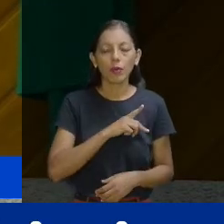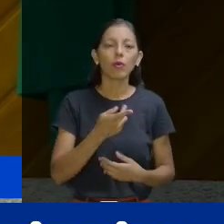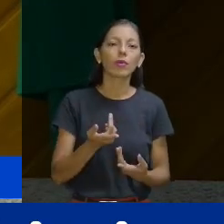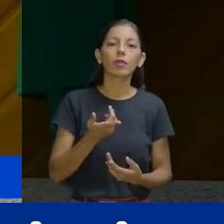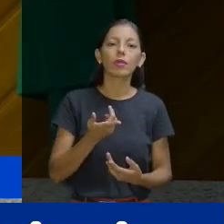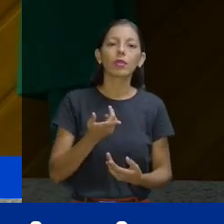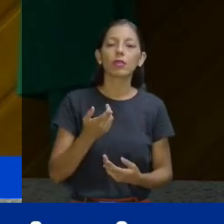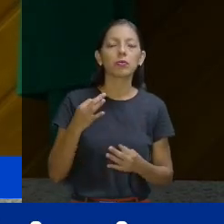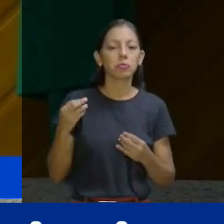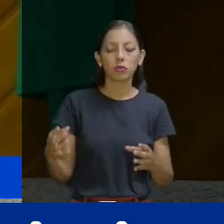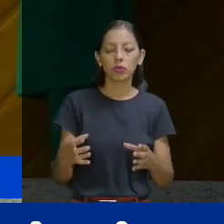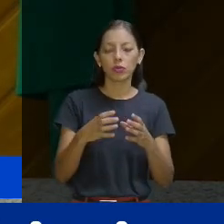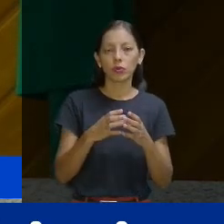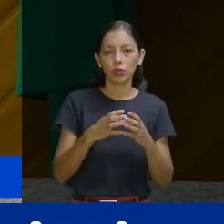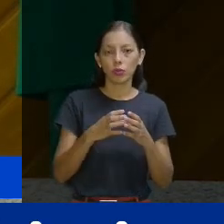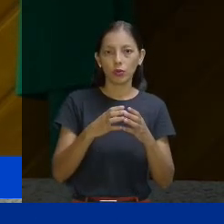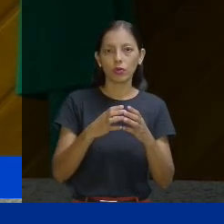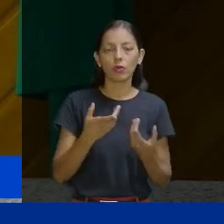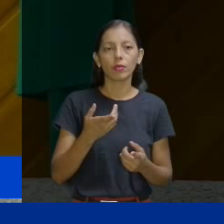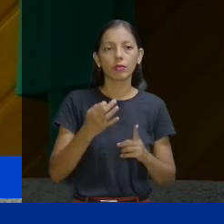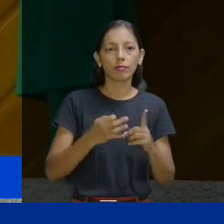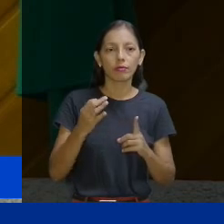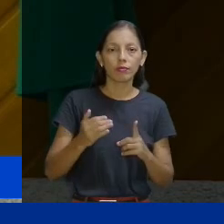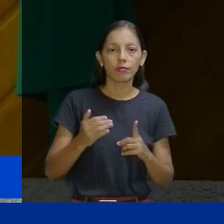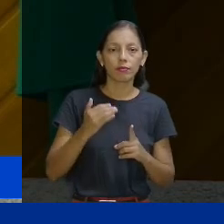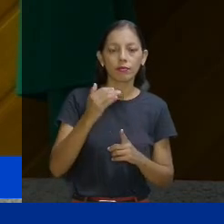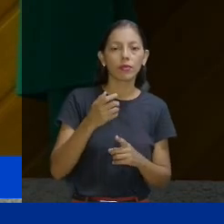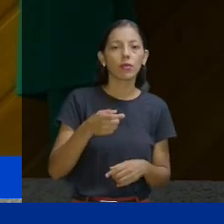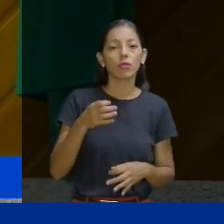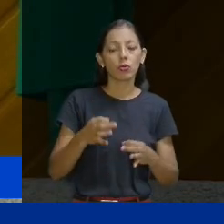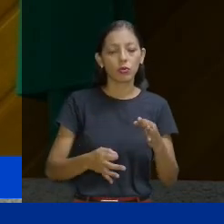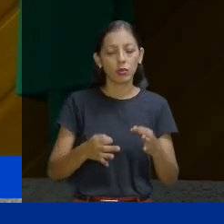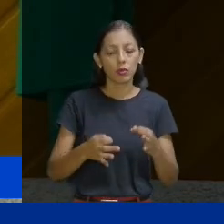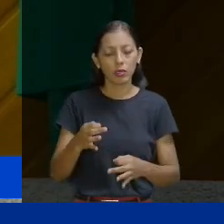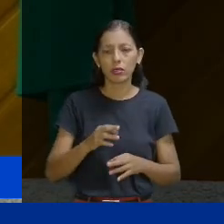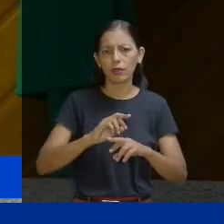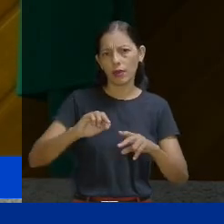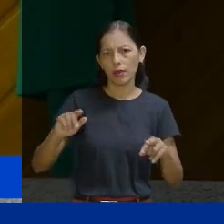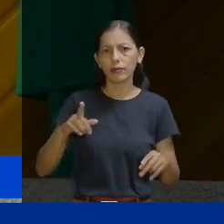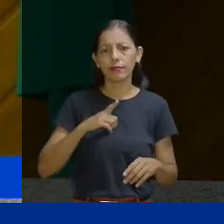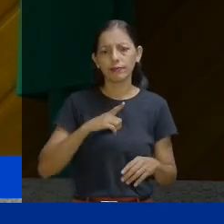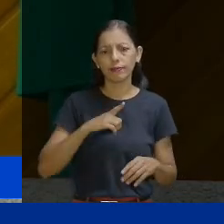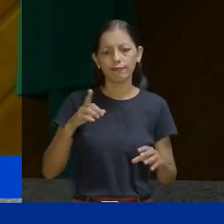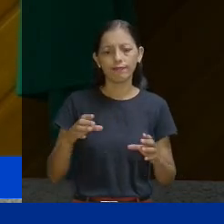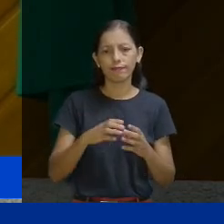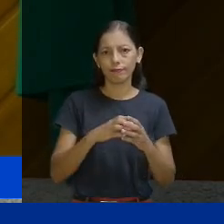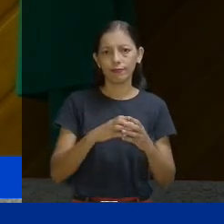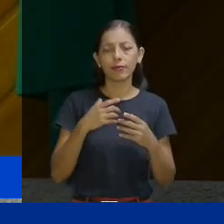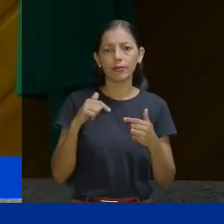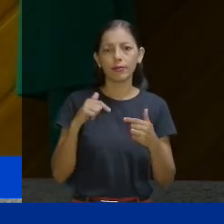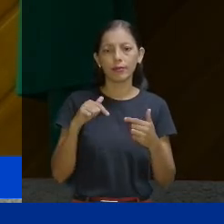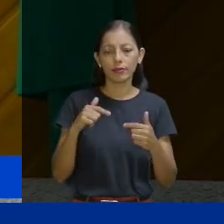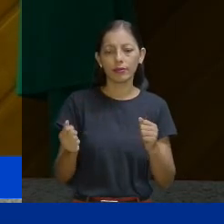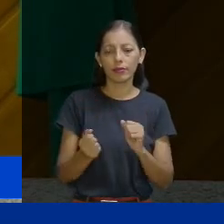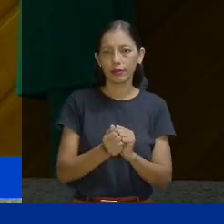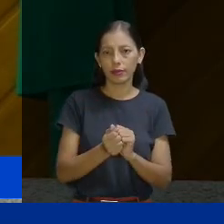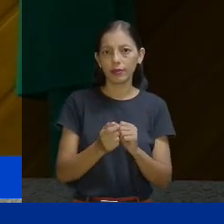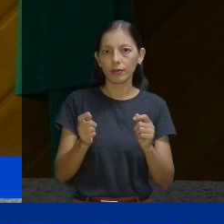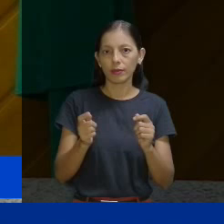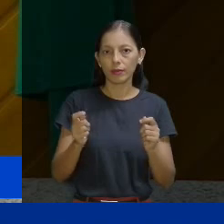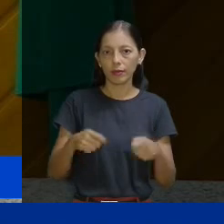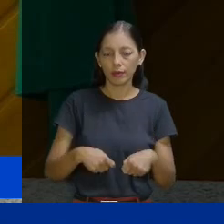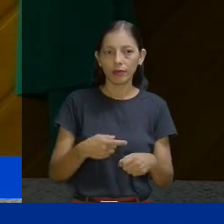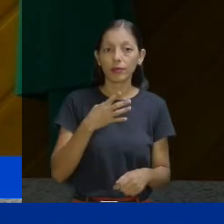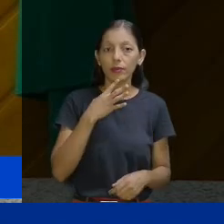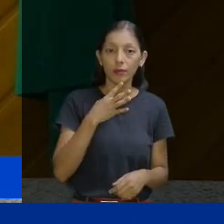compõem a Justiça Eleitoral, dos desembargadores, juízes, de todos nós, e reconhecer o trabalho que